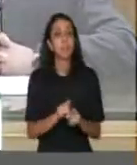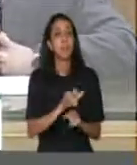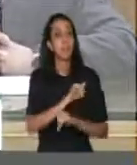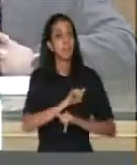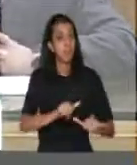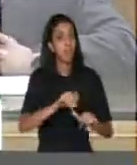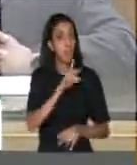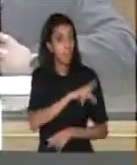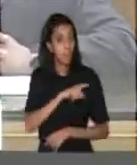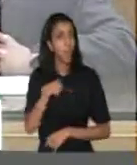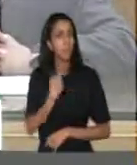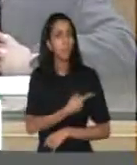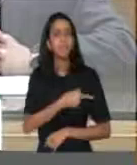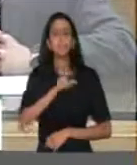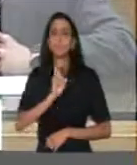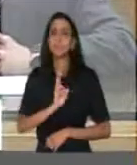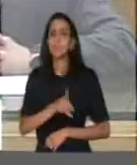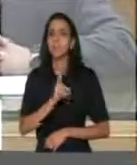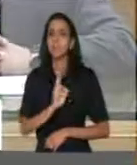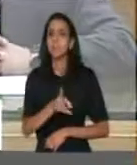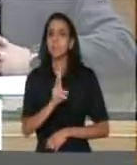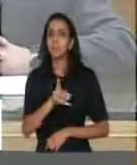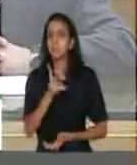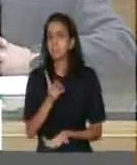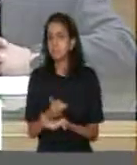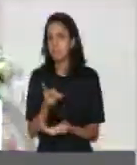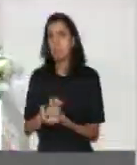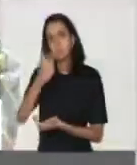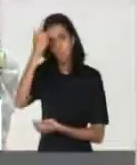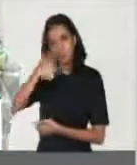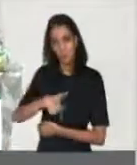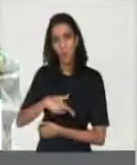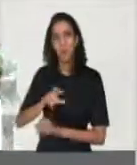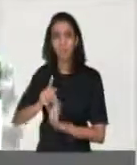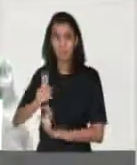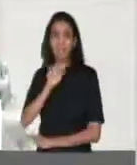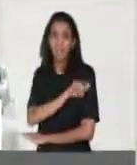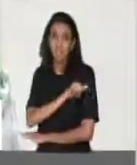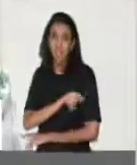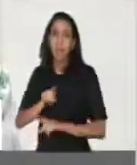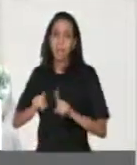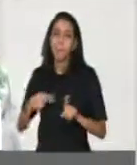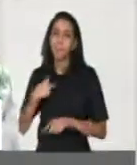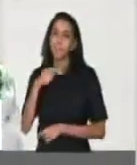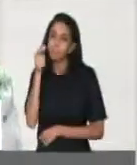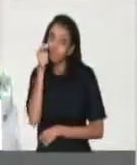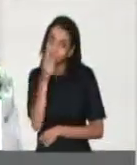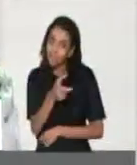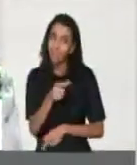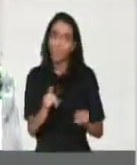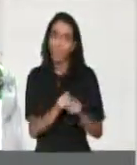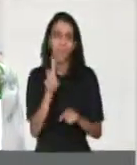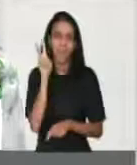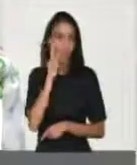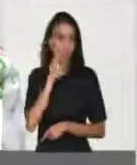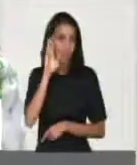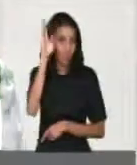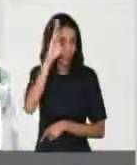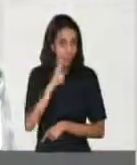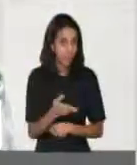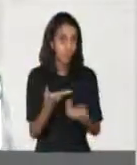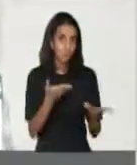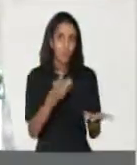que nós estaremos sempre, ainda que seja do Rio de Janeiro, com esse olhar voltado para a história do Brasil